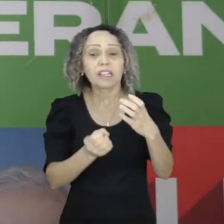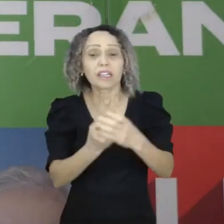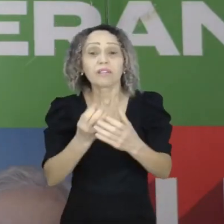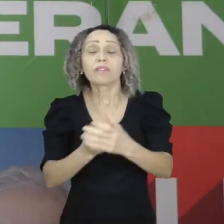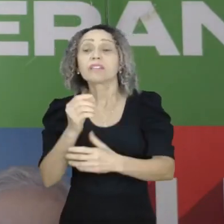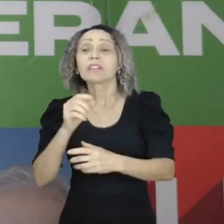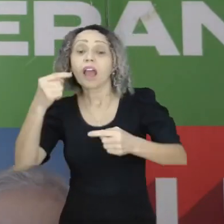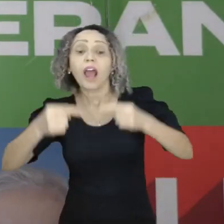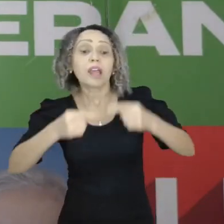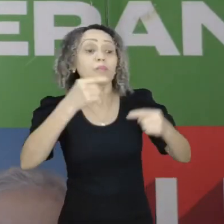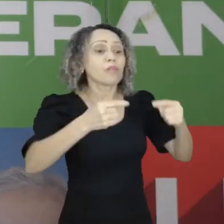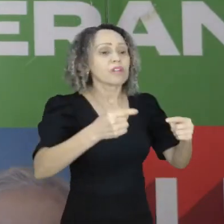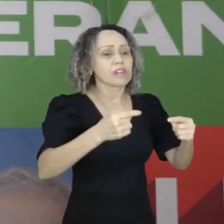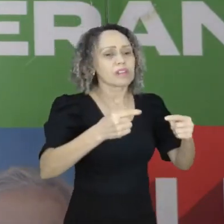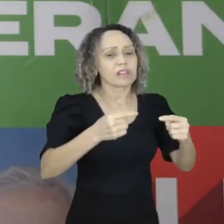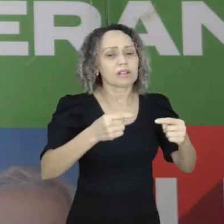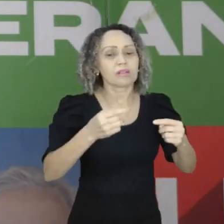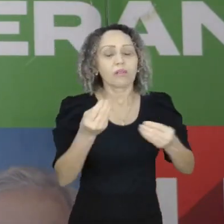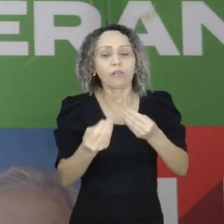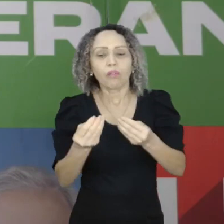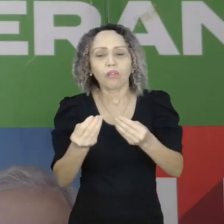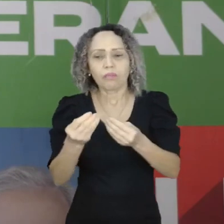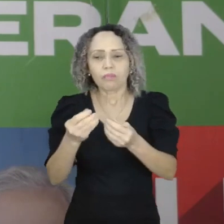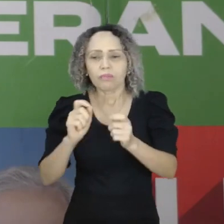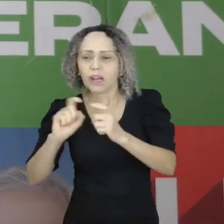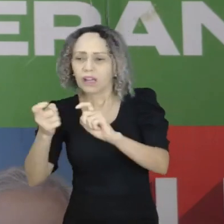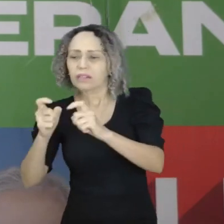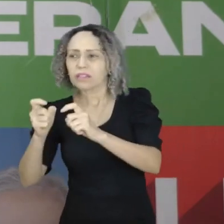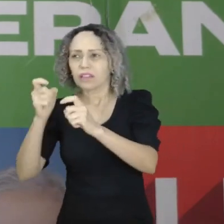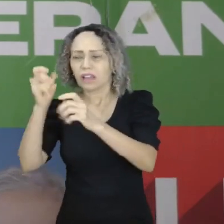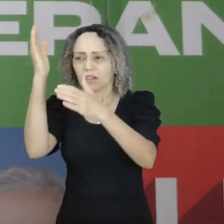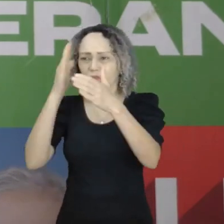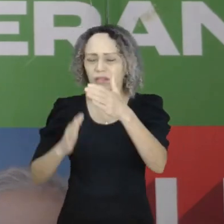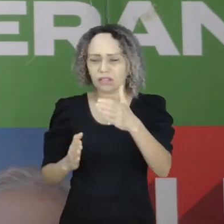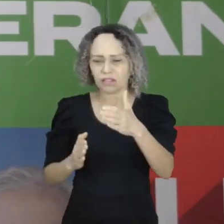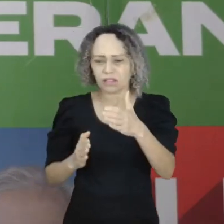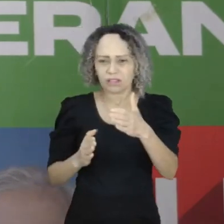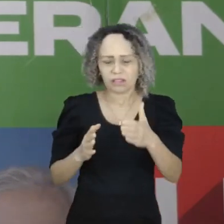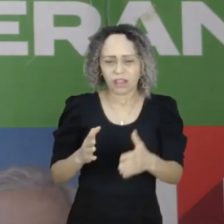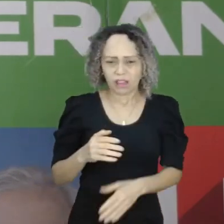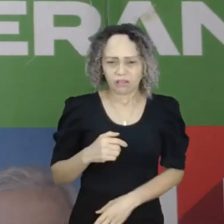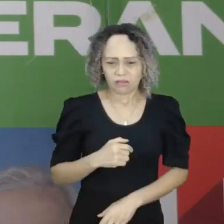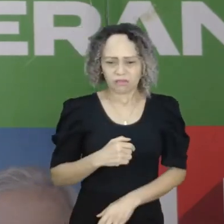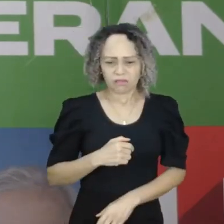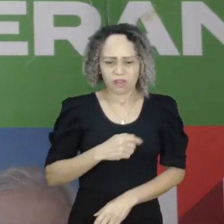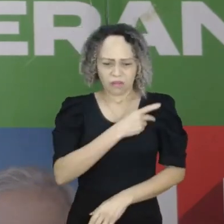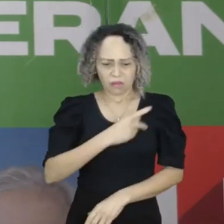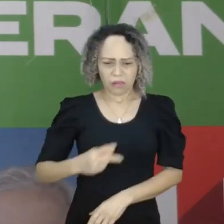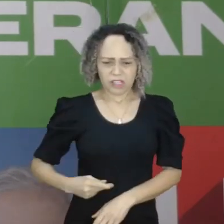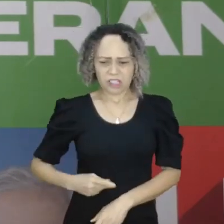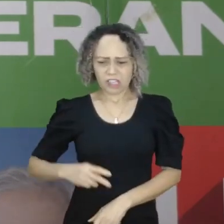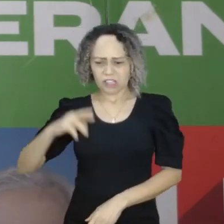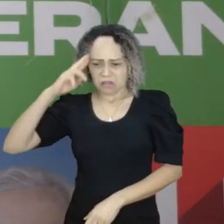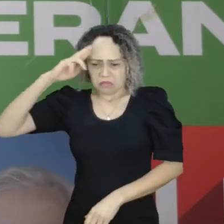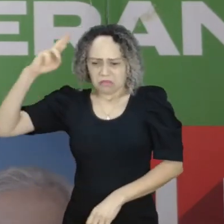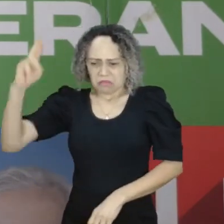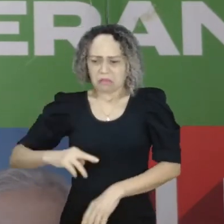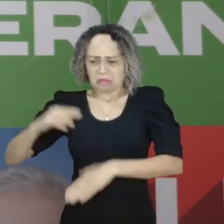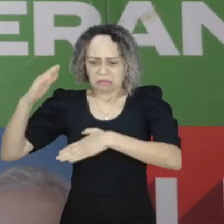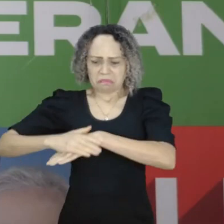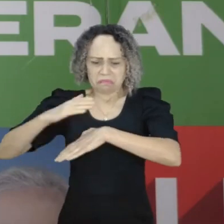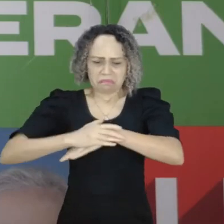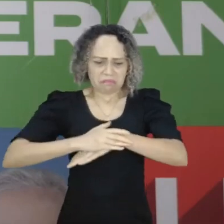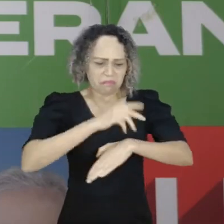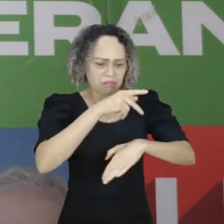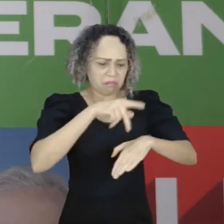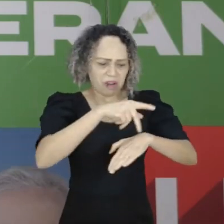não é dono do país. Você é apenas um síndico que representa os inquilinos que moram, sabe, nesse